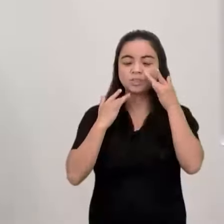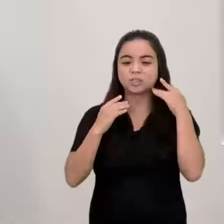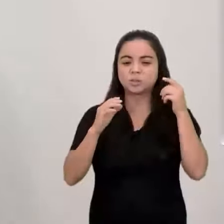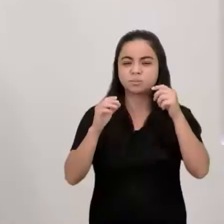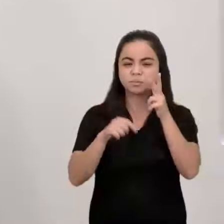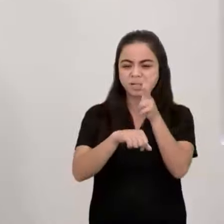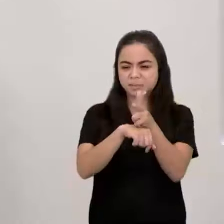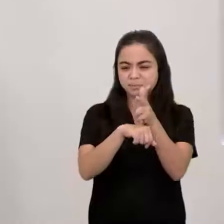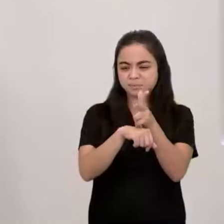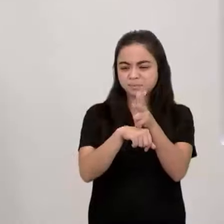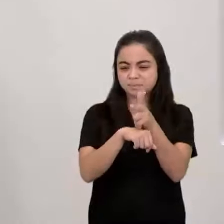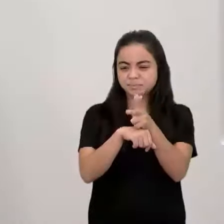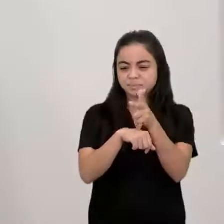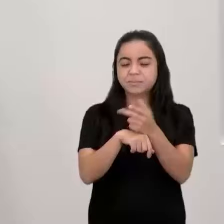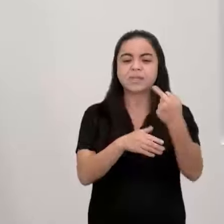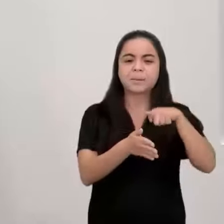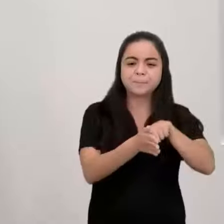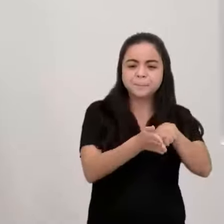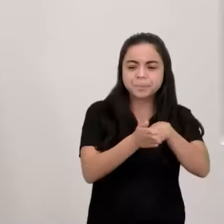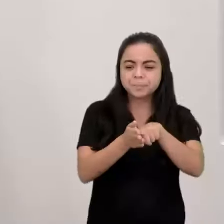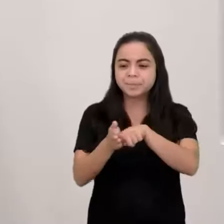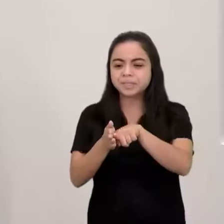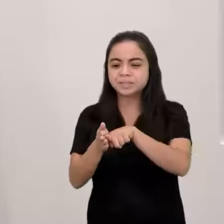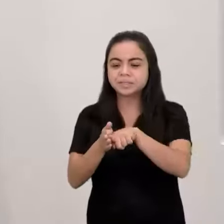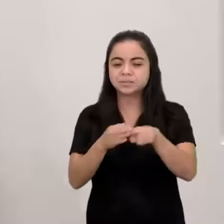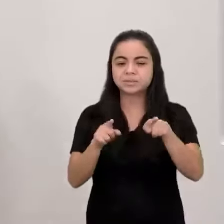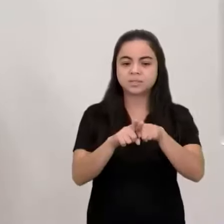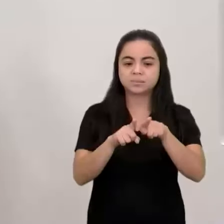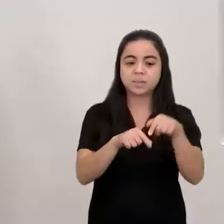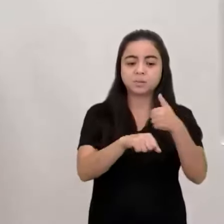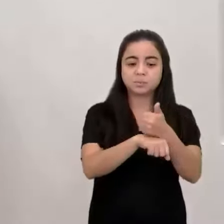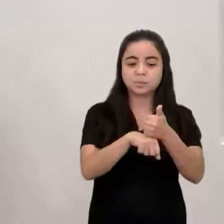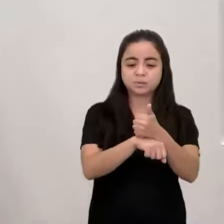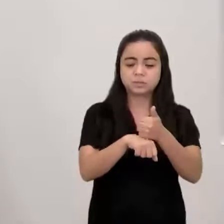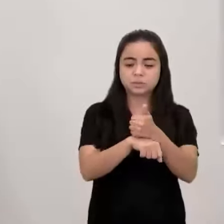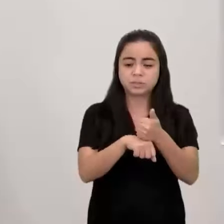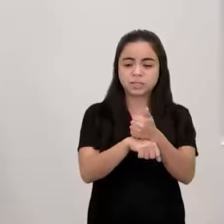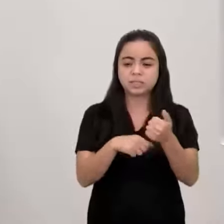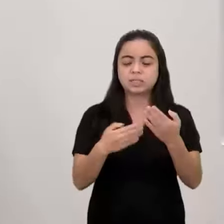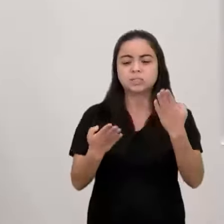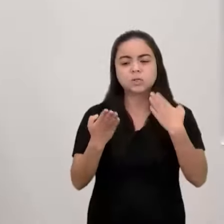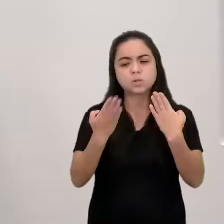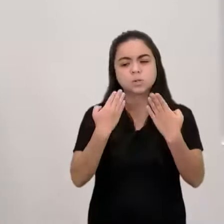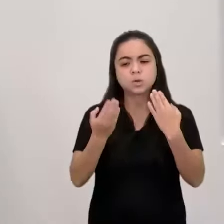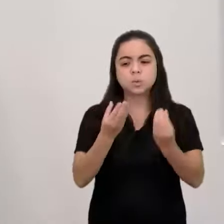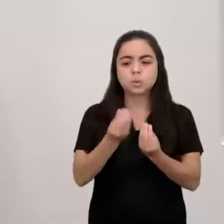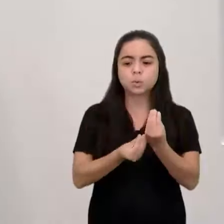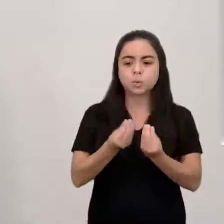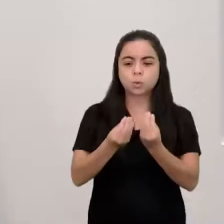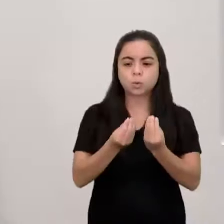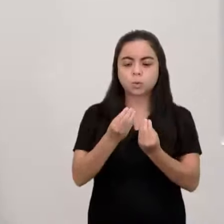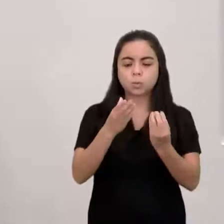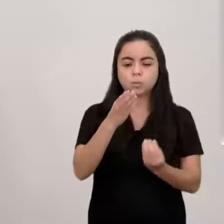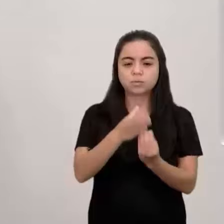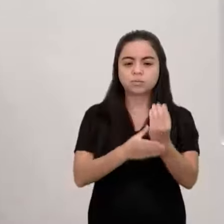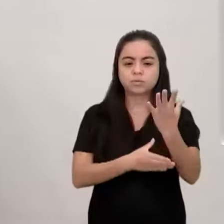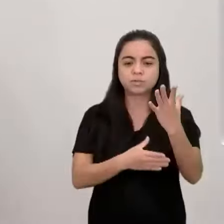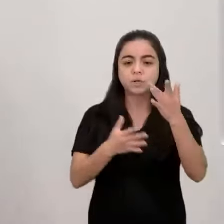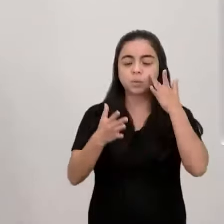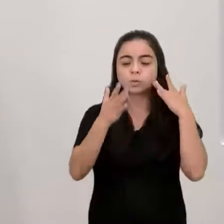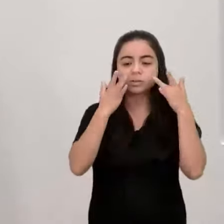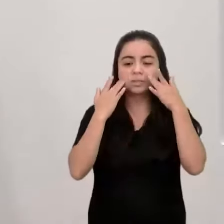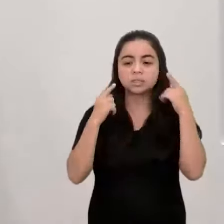gravação, pesquisando mesmo, né? Com pessoas ali, profissionais, falando sobre como que foi criado o Teatro Municipal, falando